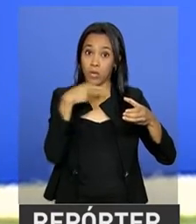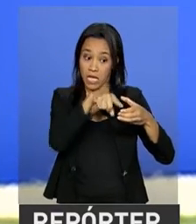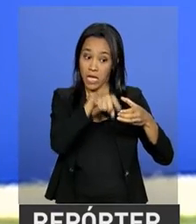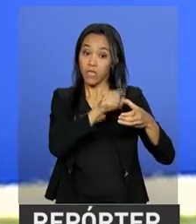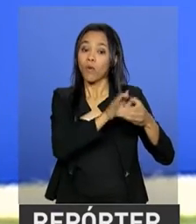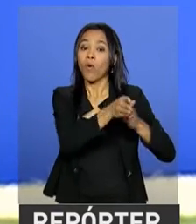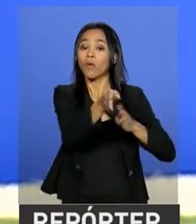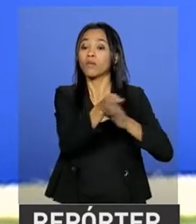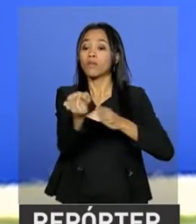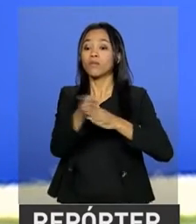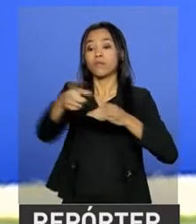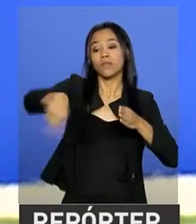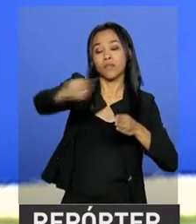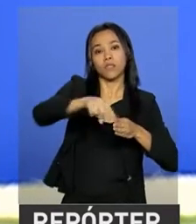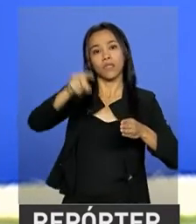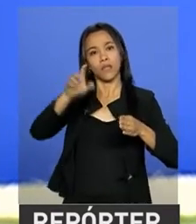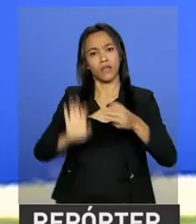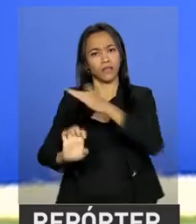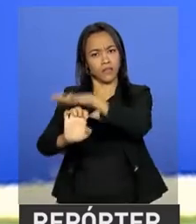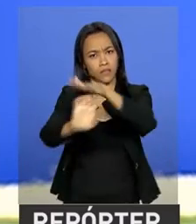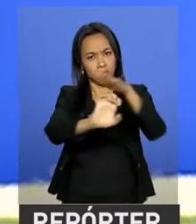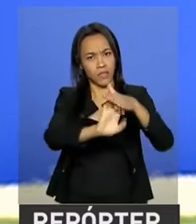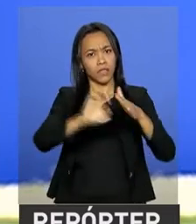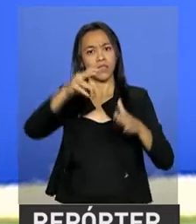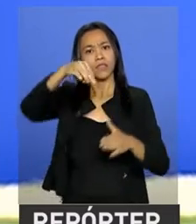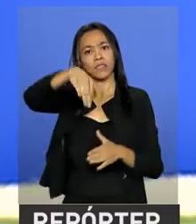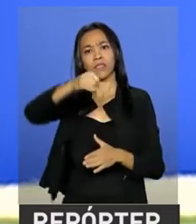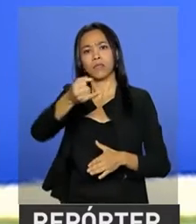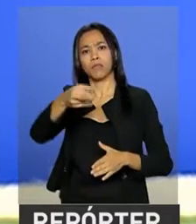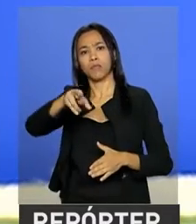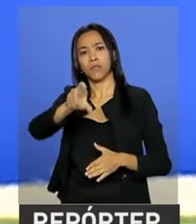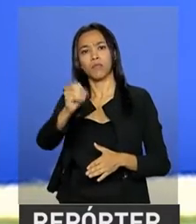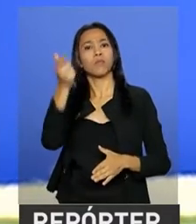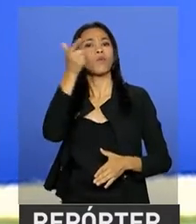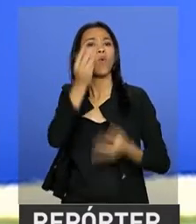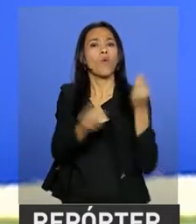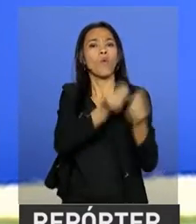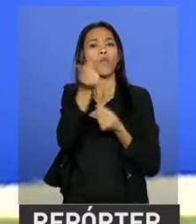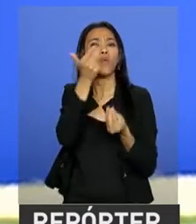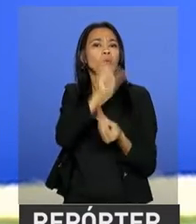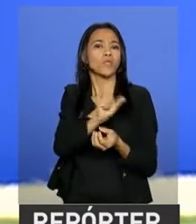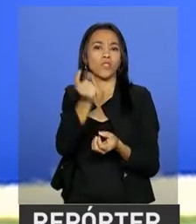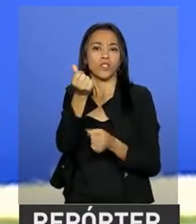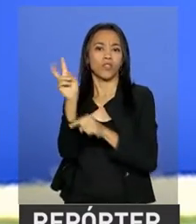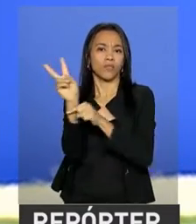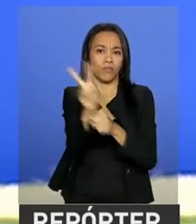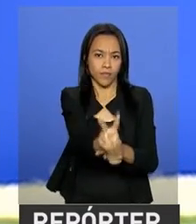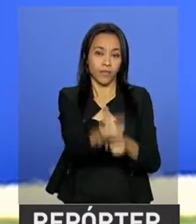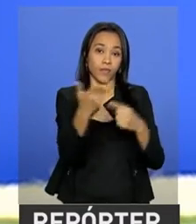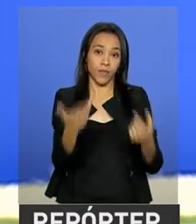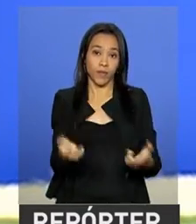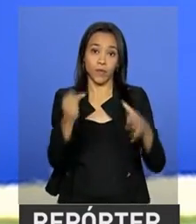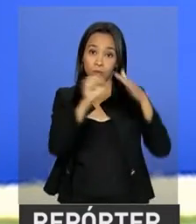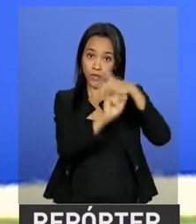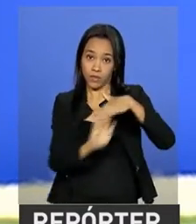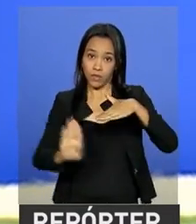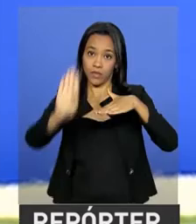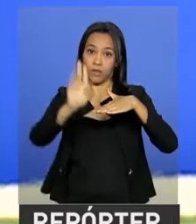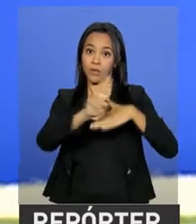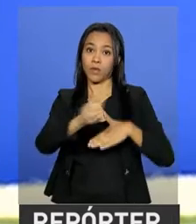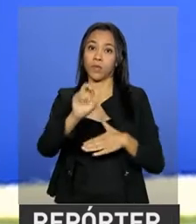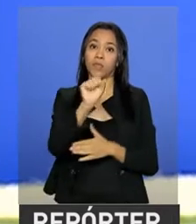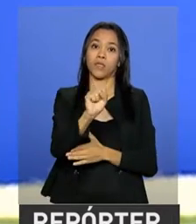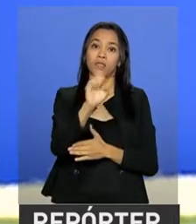e auxiliar empresários de micro e pequenas empresas a obterem financiamento para capital de giro. O Sebrae recebeu quase